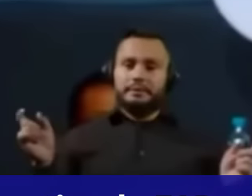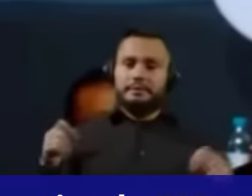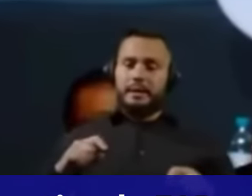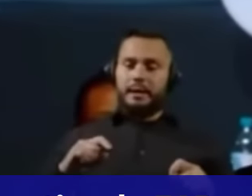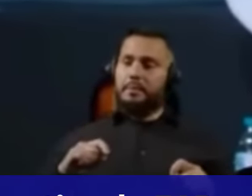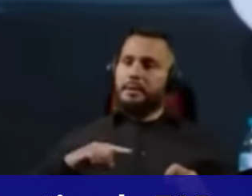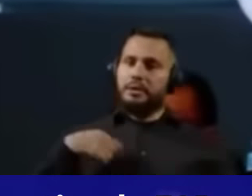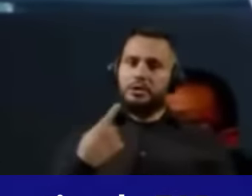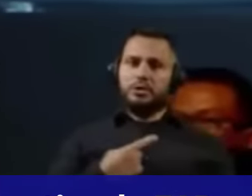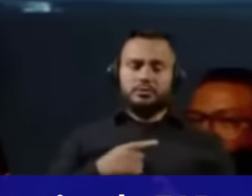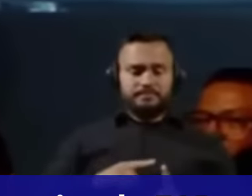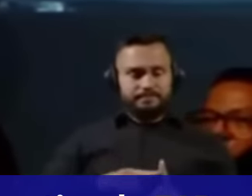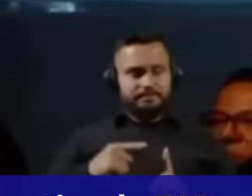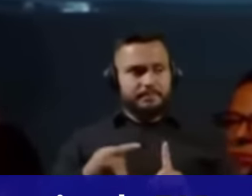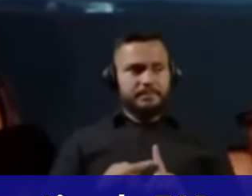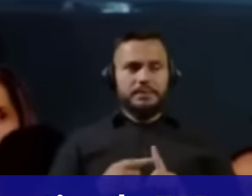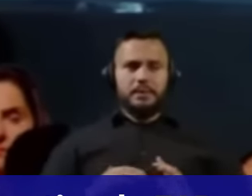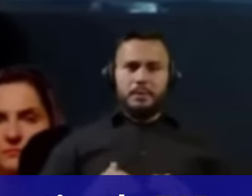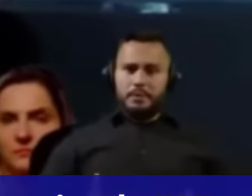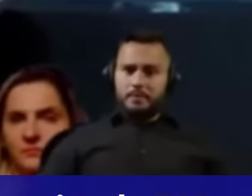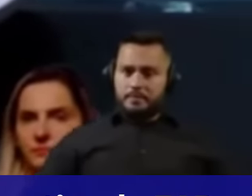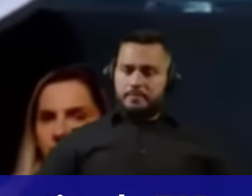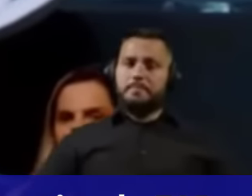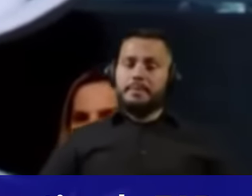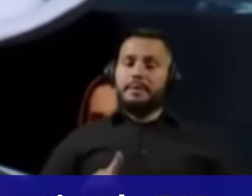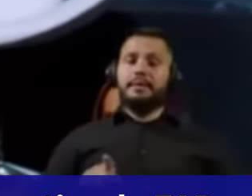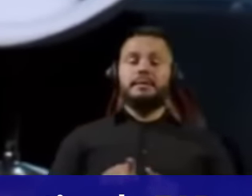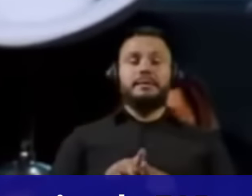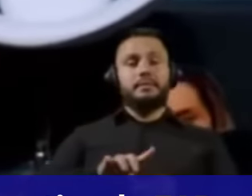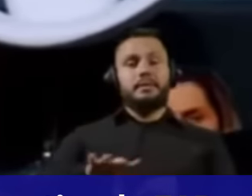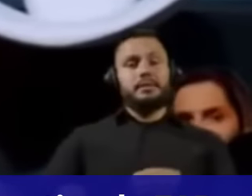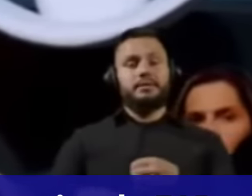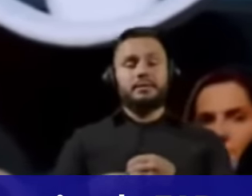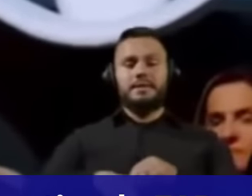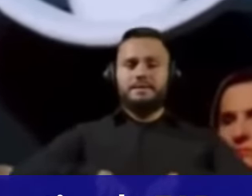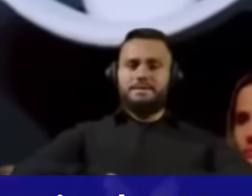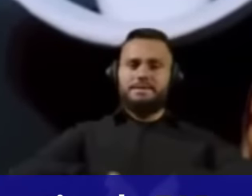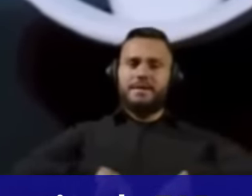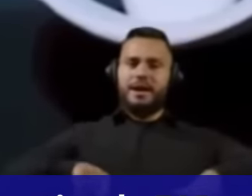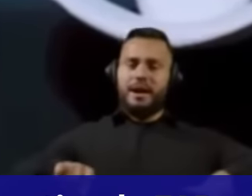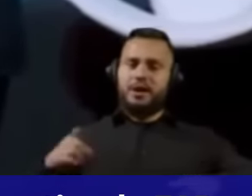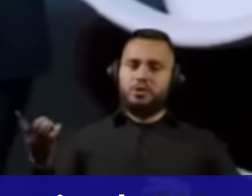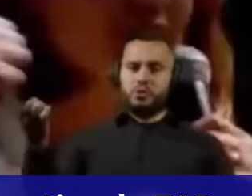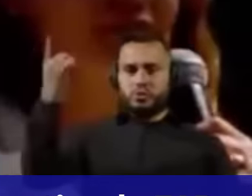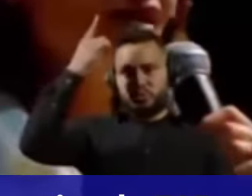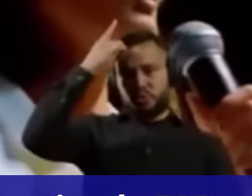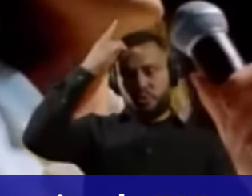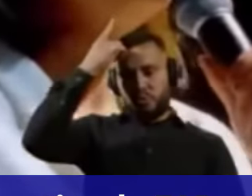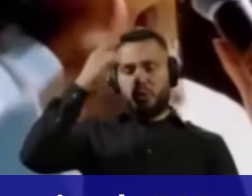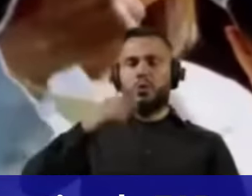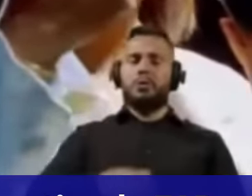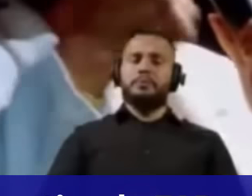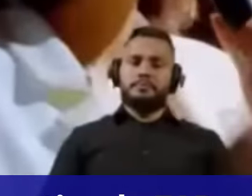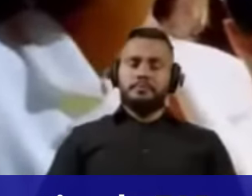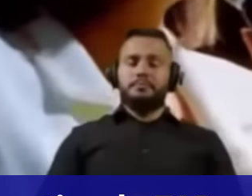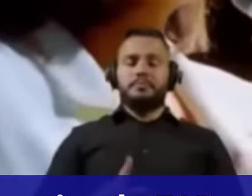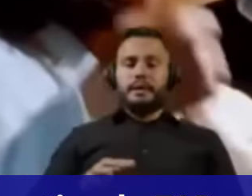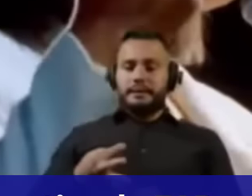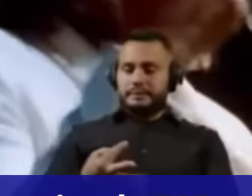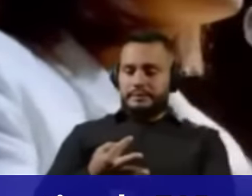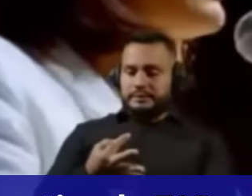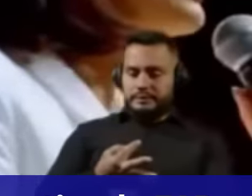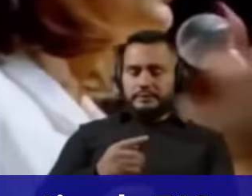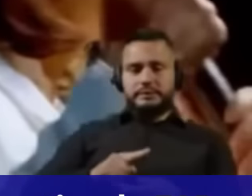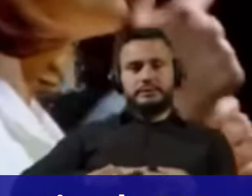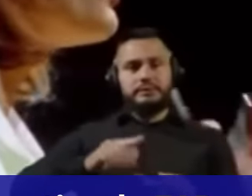junto com esse dom, ele acrescenta vários outros dons da intuição, da resiliência, da